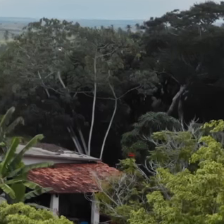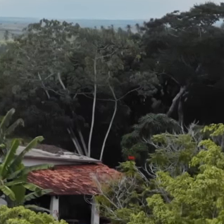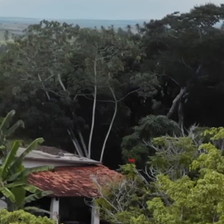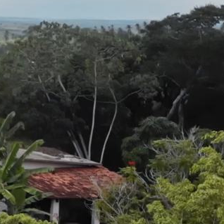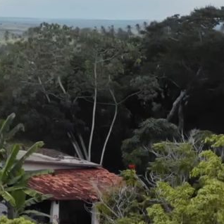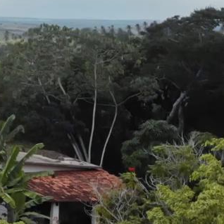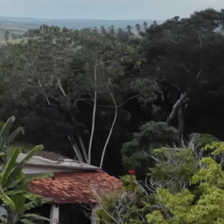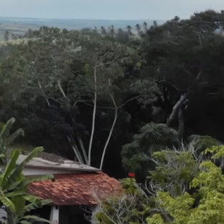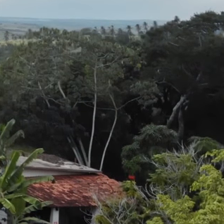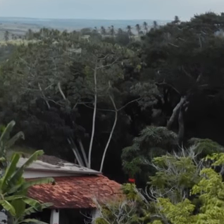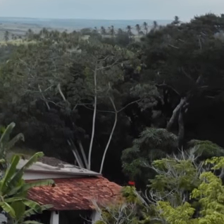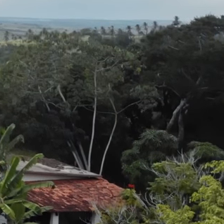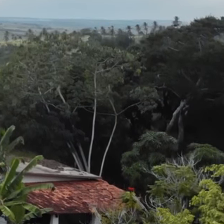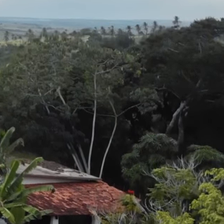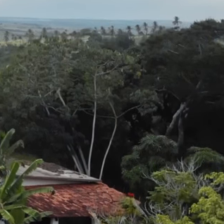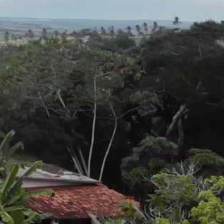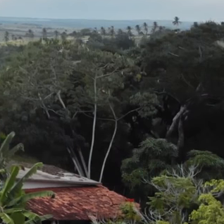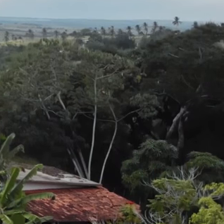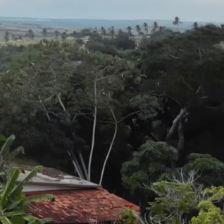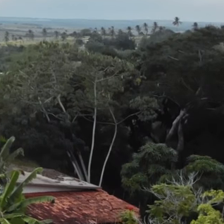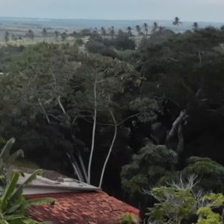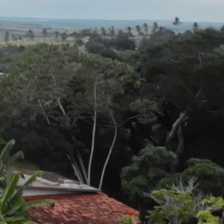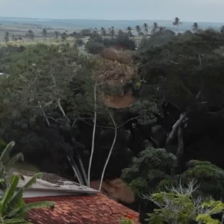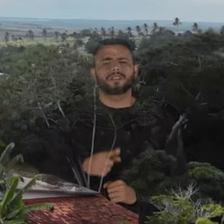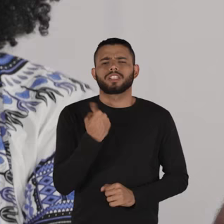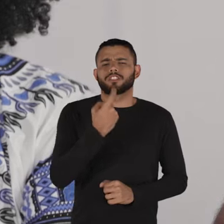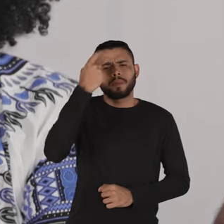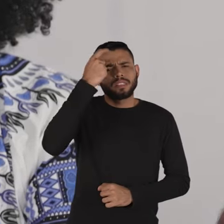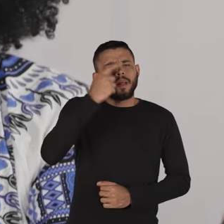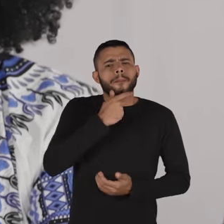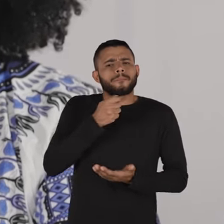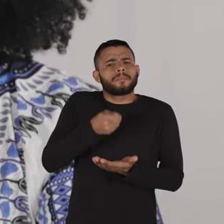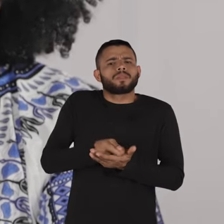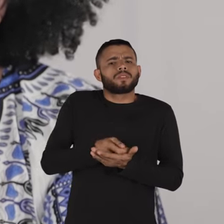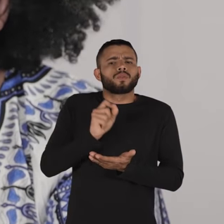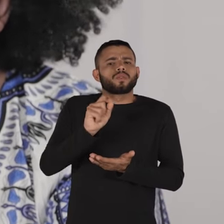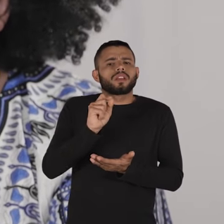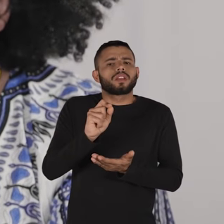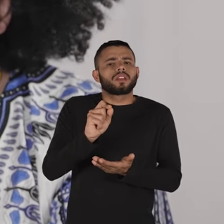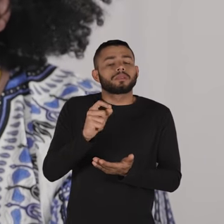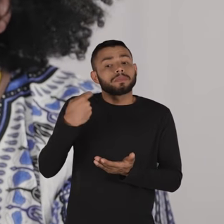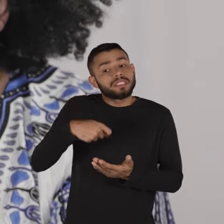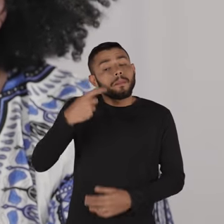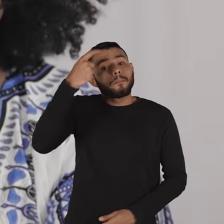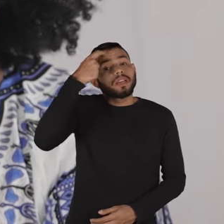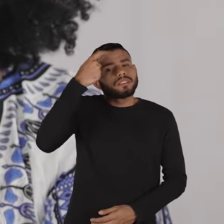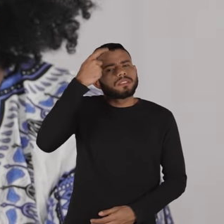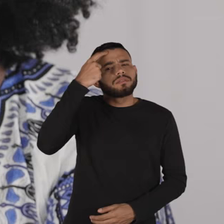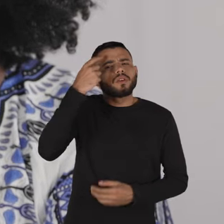Hélio Gomes, podcasts Afropai e Balaio de Pais. Repensar a masculinidade parte do